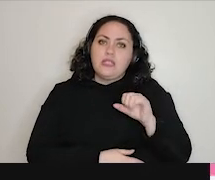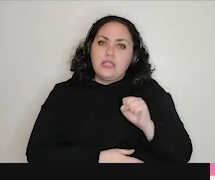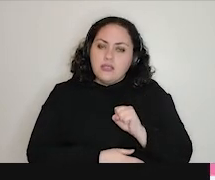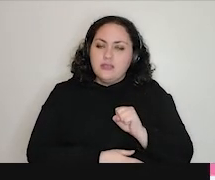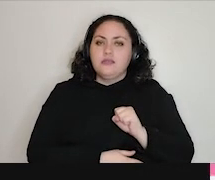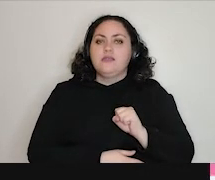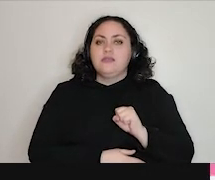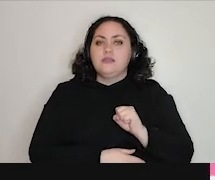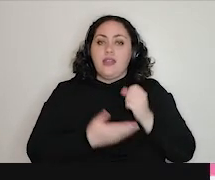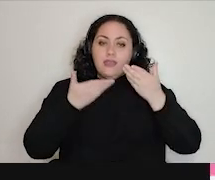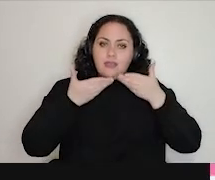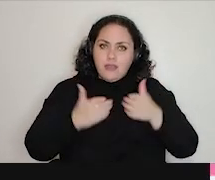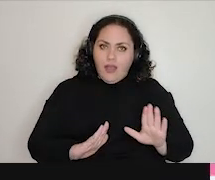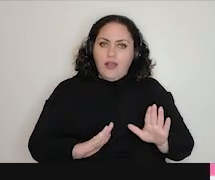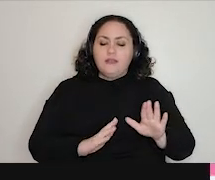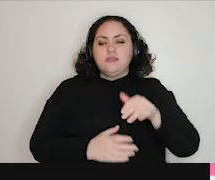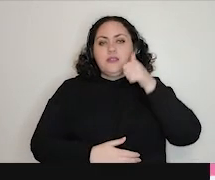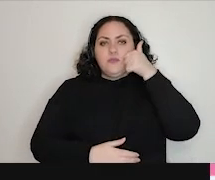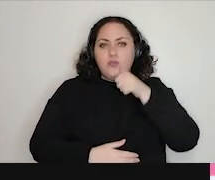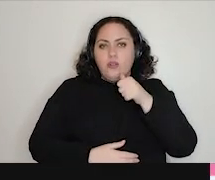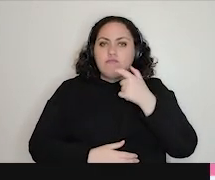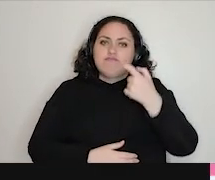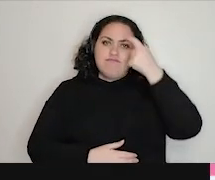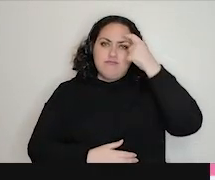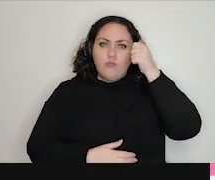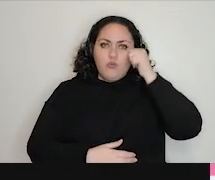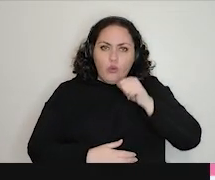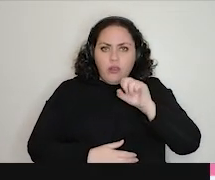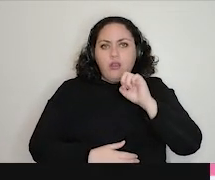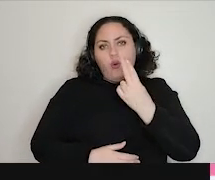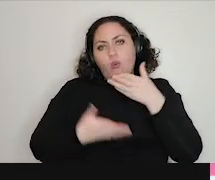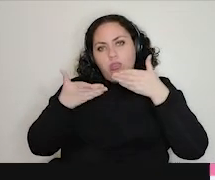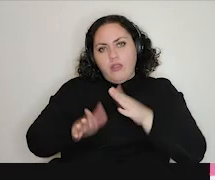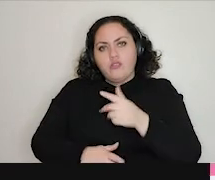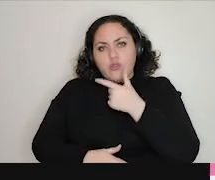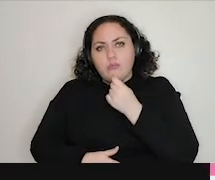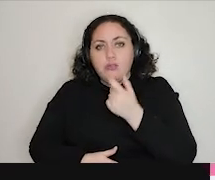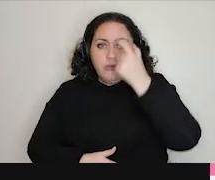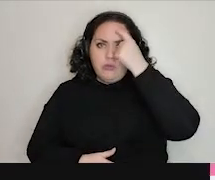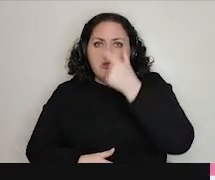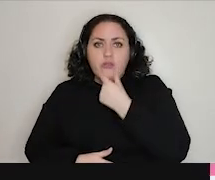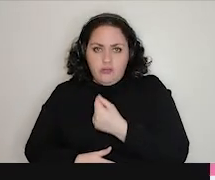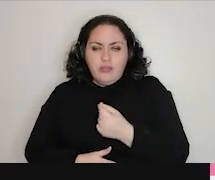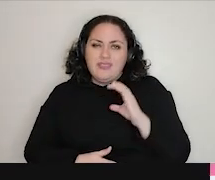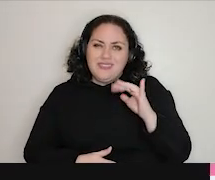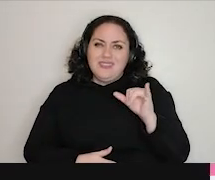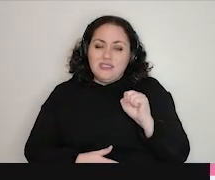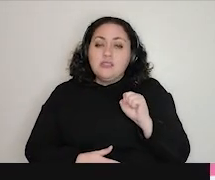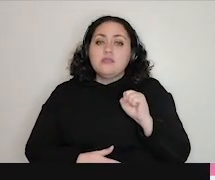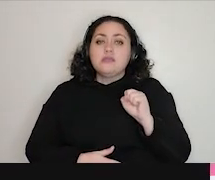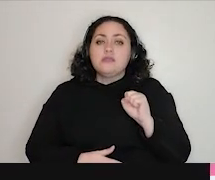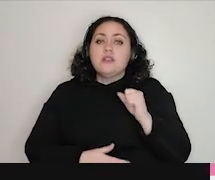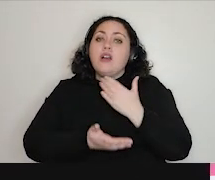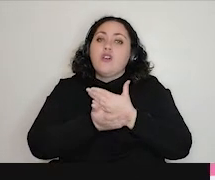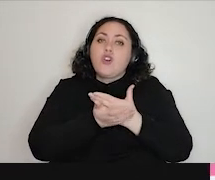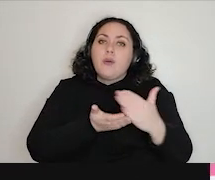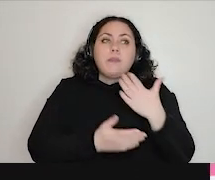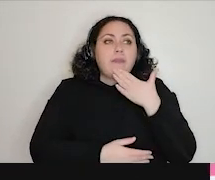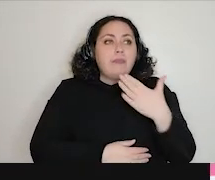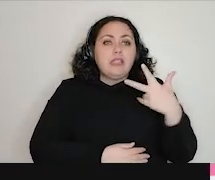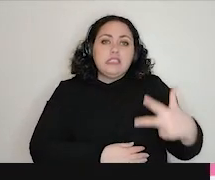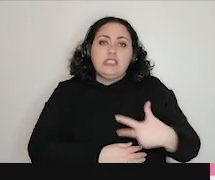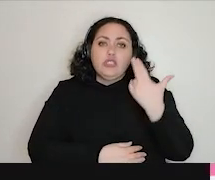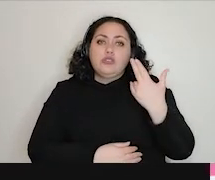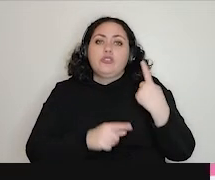cis, né, pessoas que nasceram e foram entendidas de acordo com, se entende com o gênero que foi atribuído ao nascimento, né, que reivindicam esses procedimentos